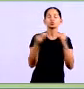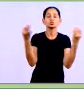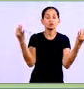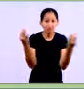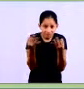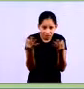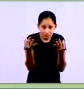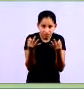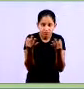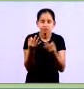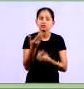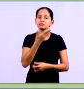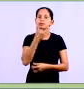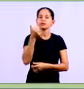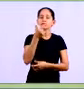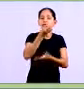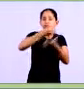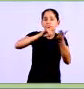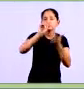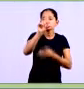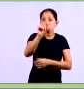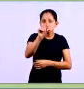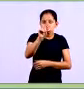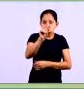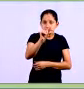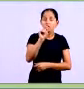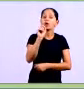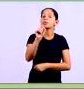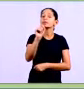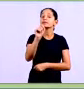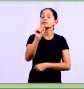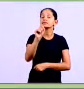para pagar menos tributos, isso é